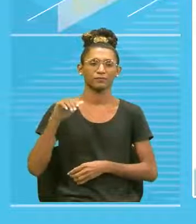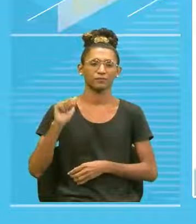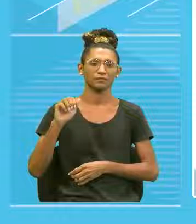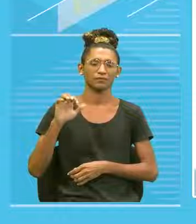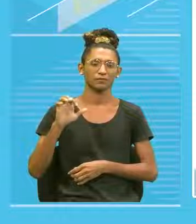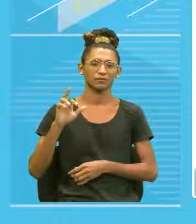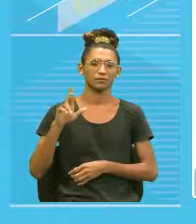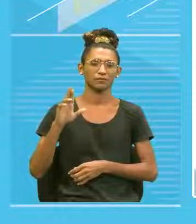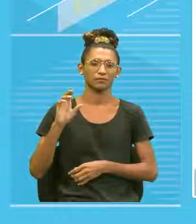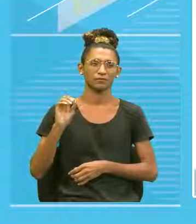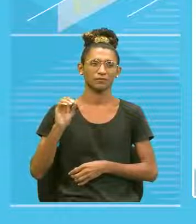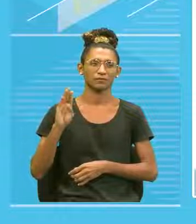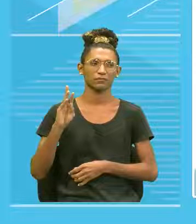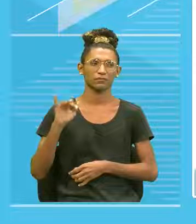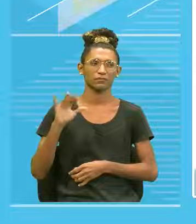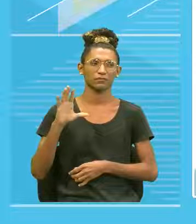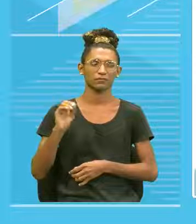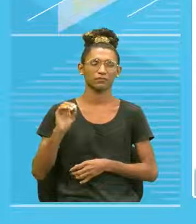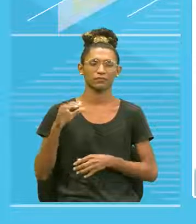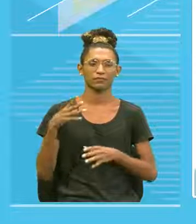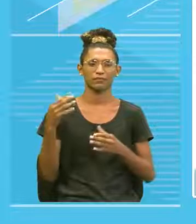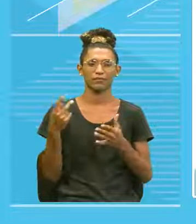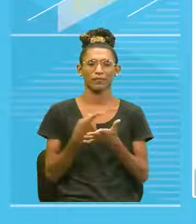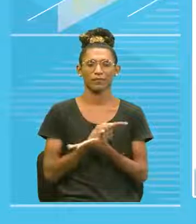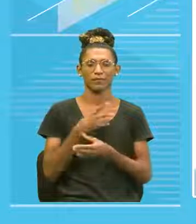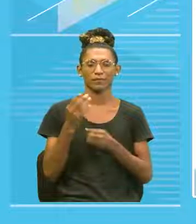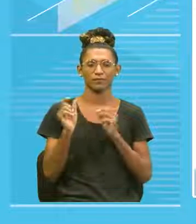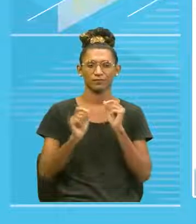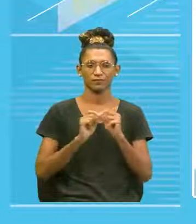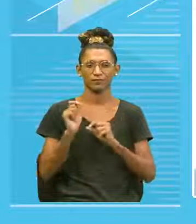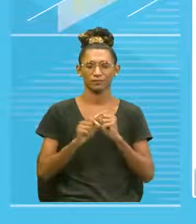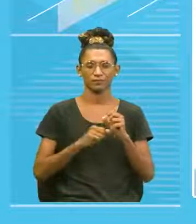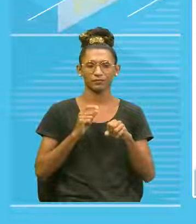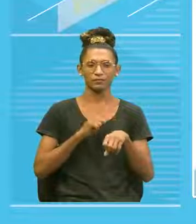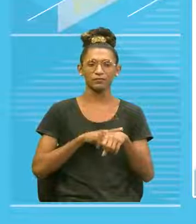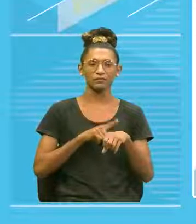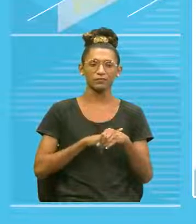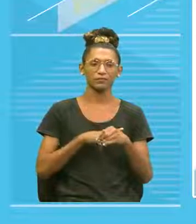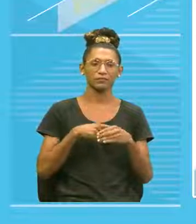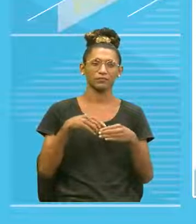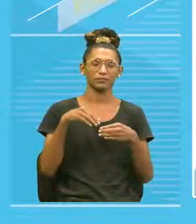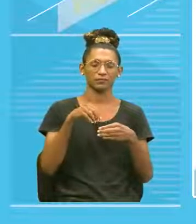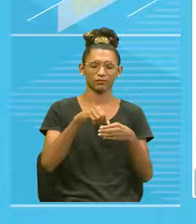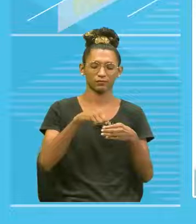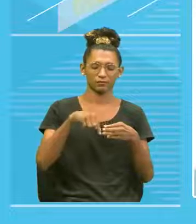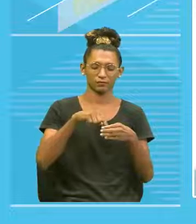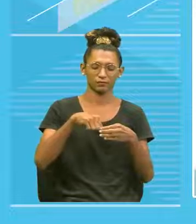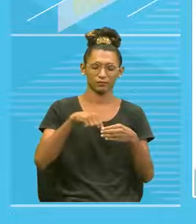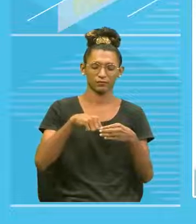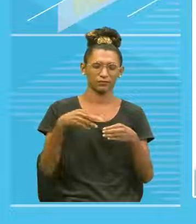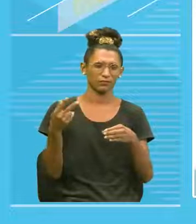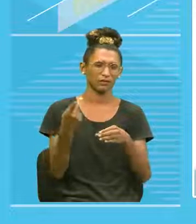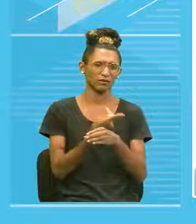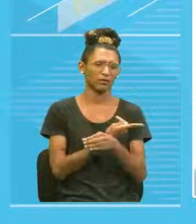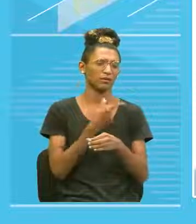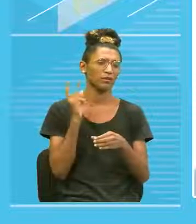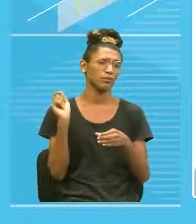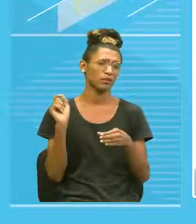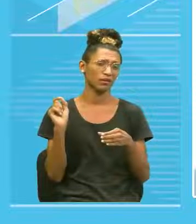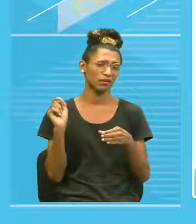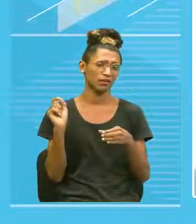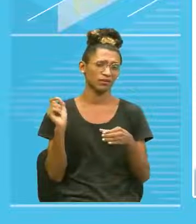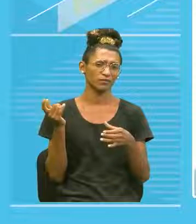o que vai acontecer para o seu quando ele se decompõe em meio anaeróbio lá nesse reservatório com